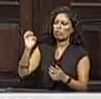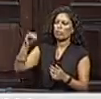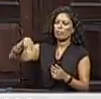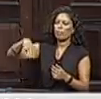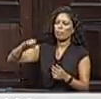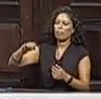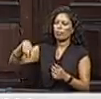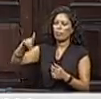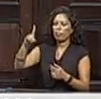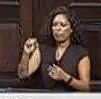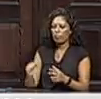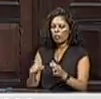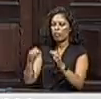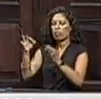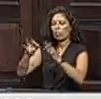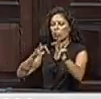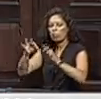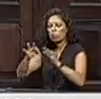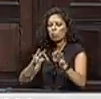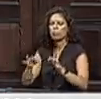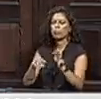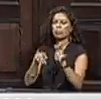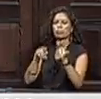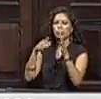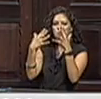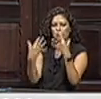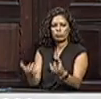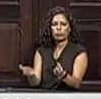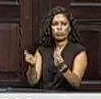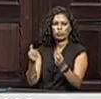né, traz a emenda para o plenário.